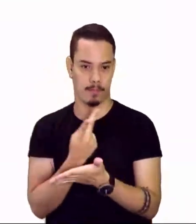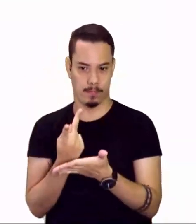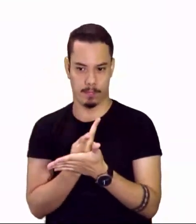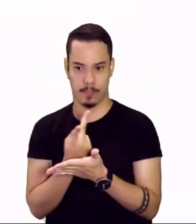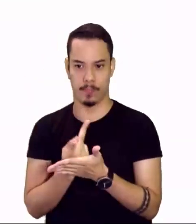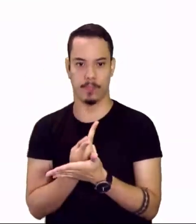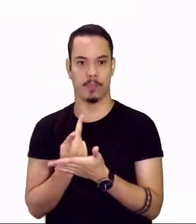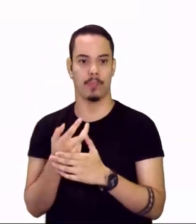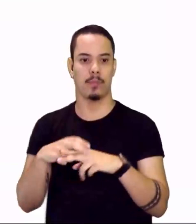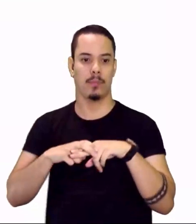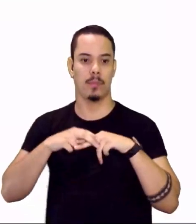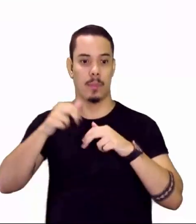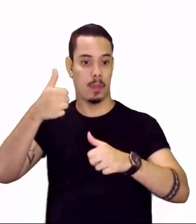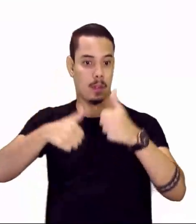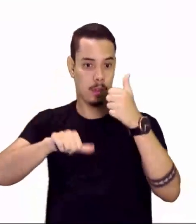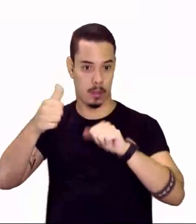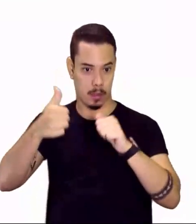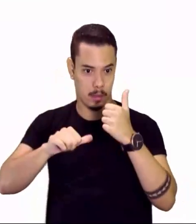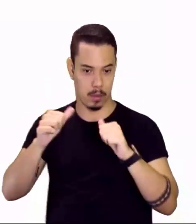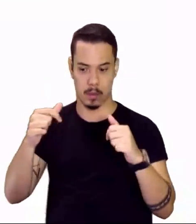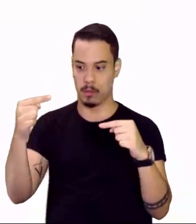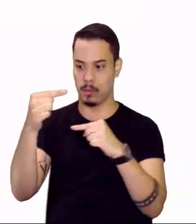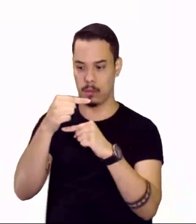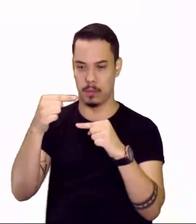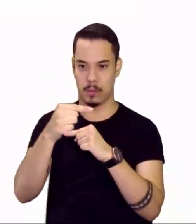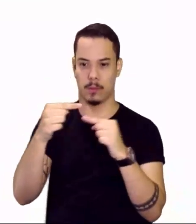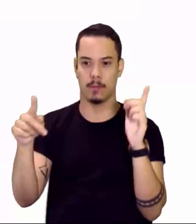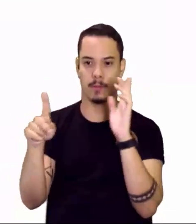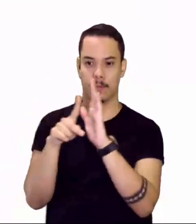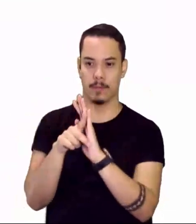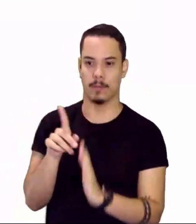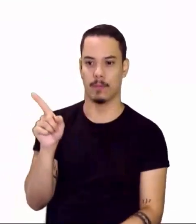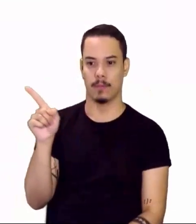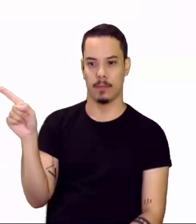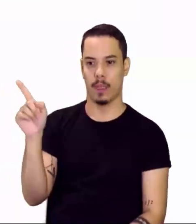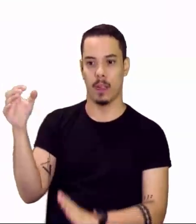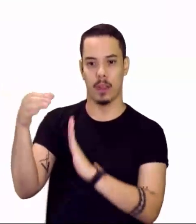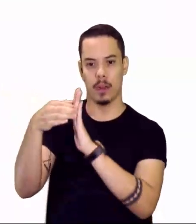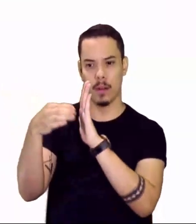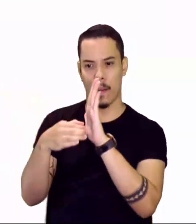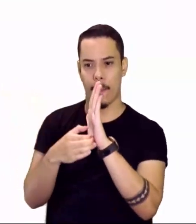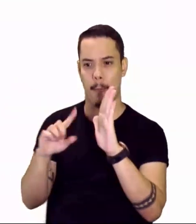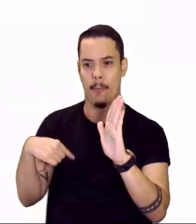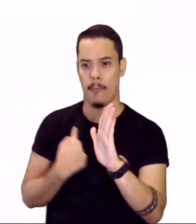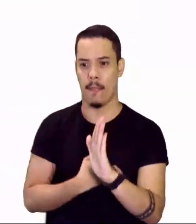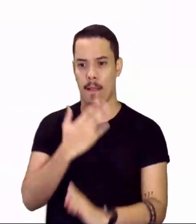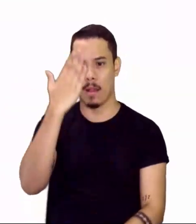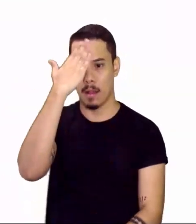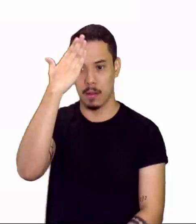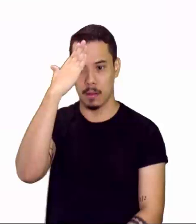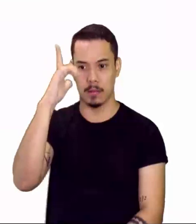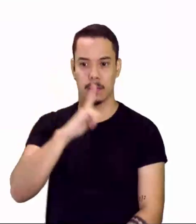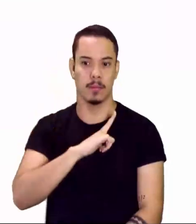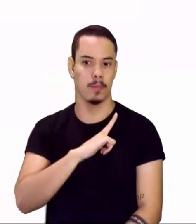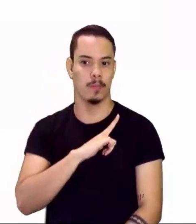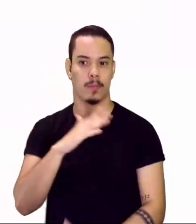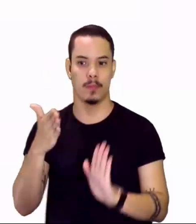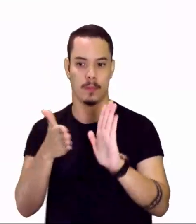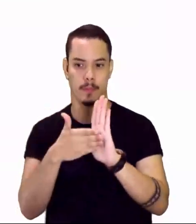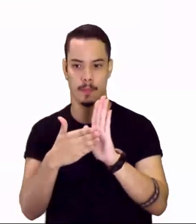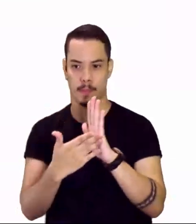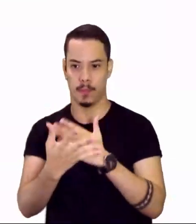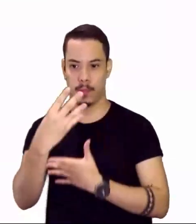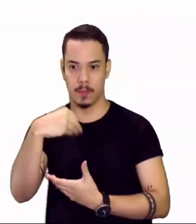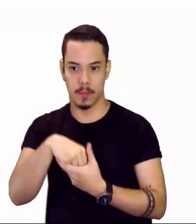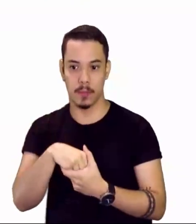aí, analisando a polaridade dessas moléculas, sabe que tal propriedade dá,